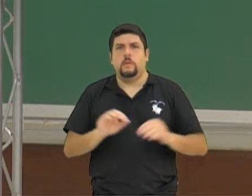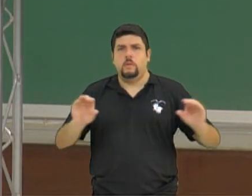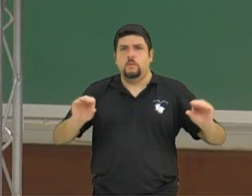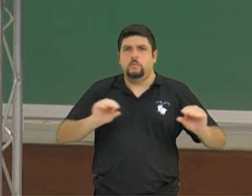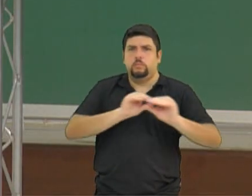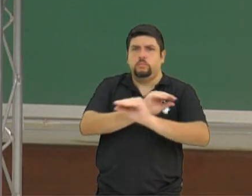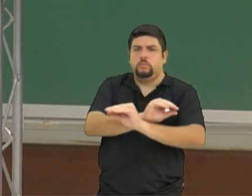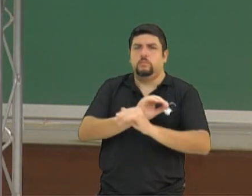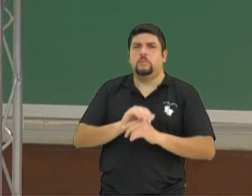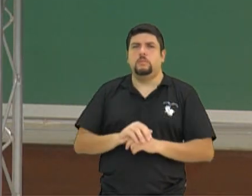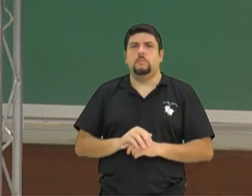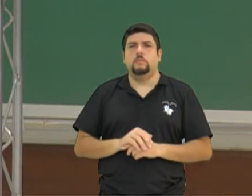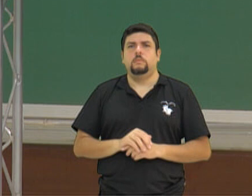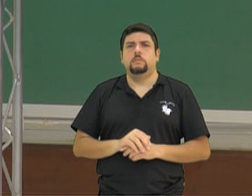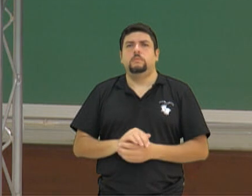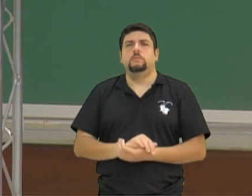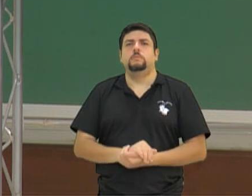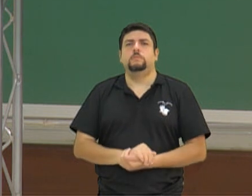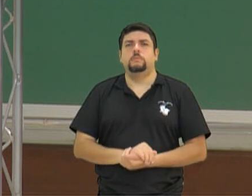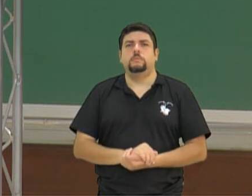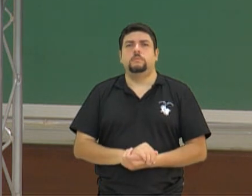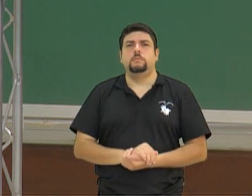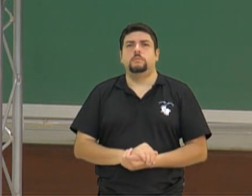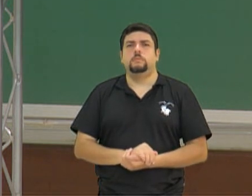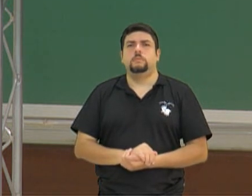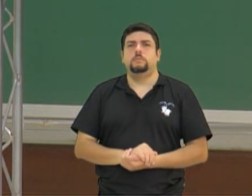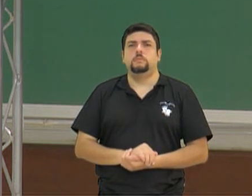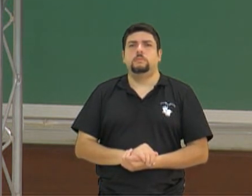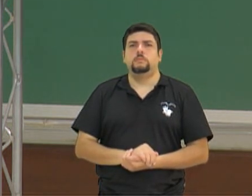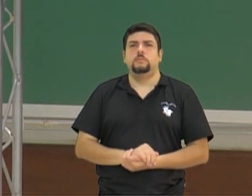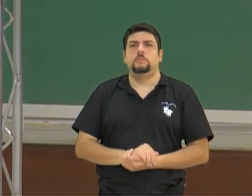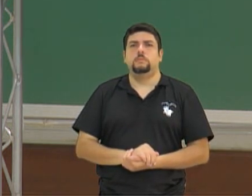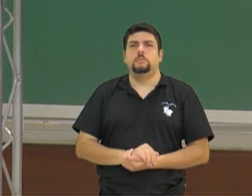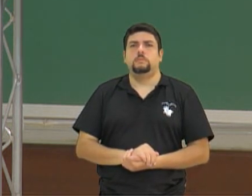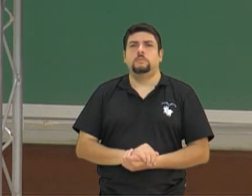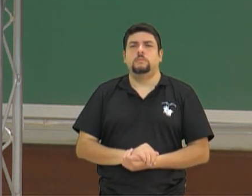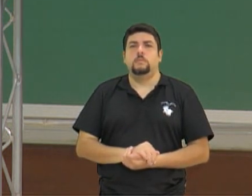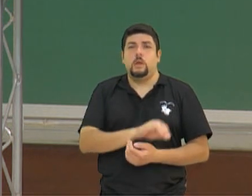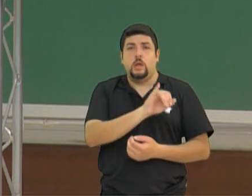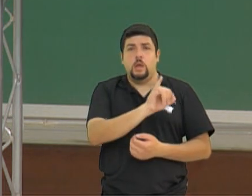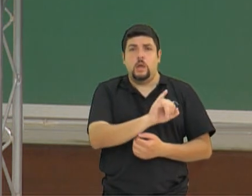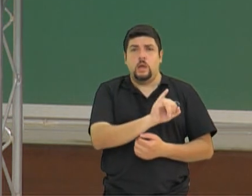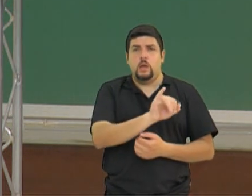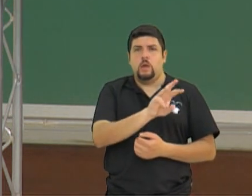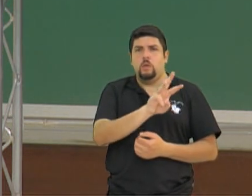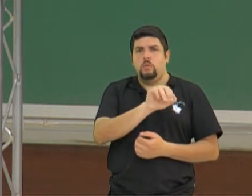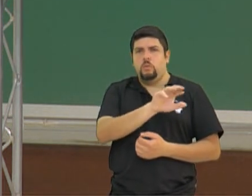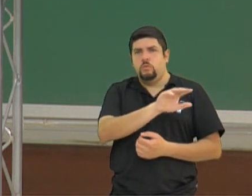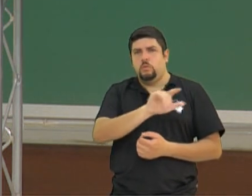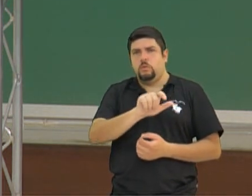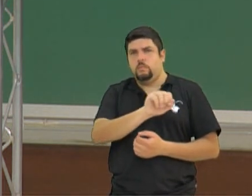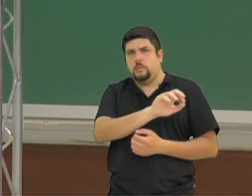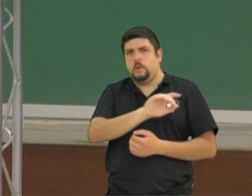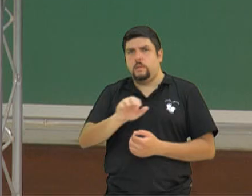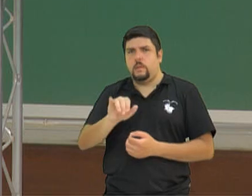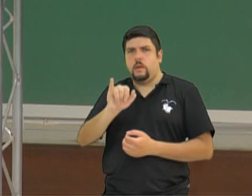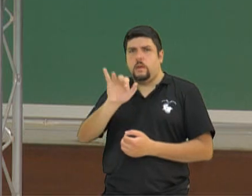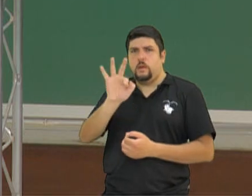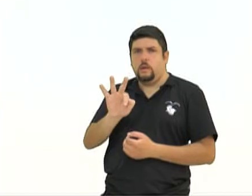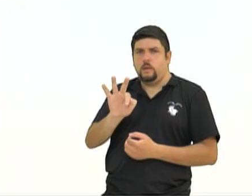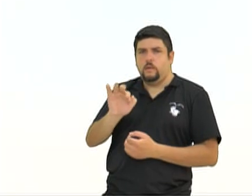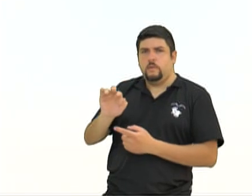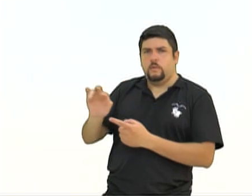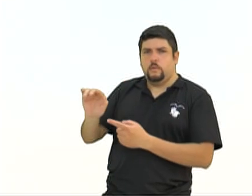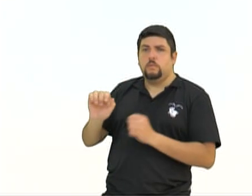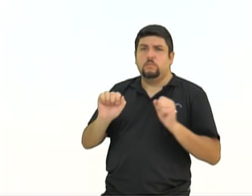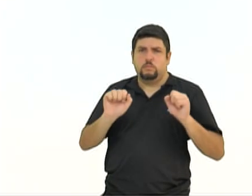poderia falar I would listen to her if I were a boy. Não teria problema. Então, aqui, na hora de